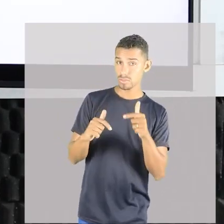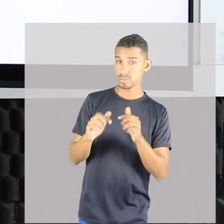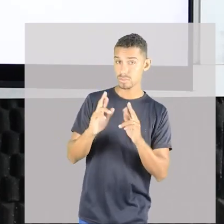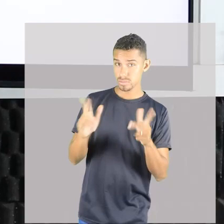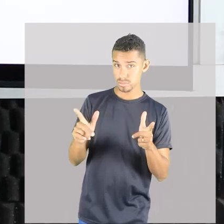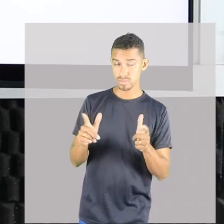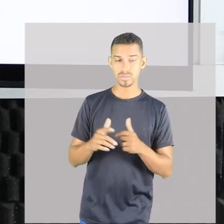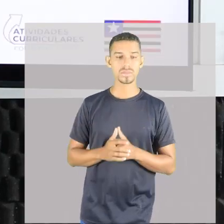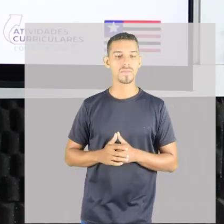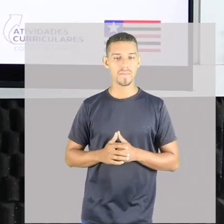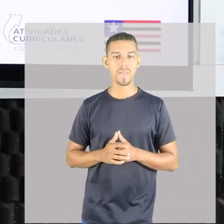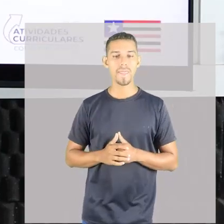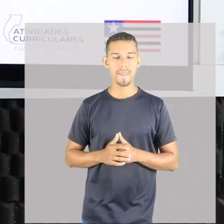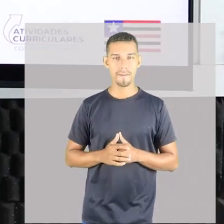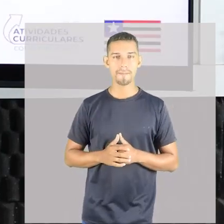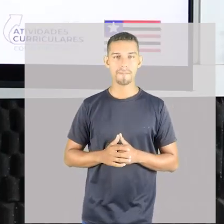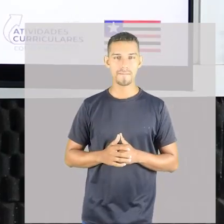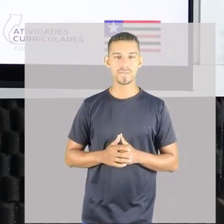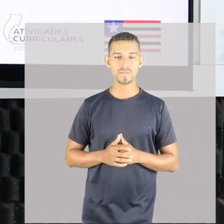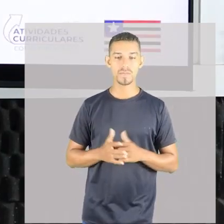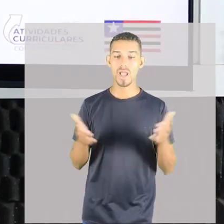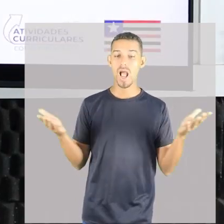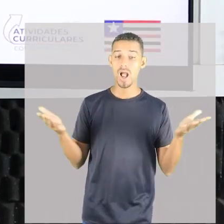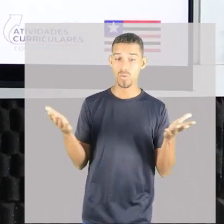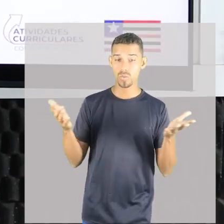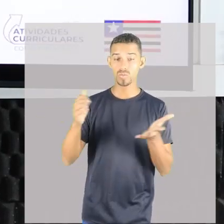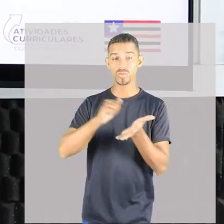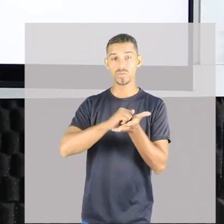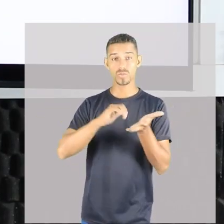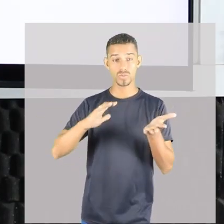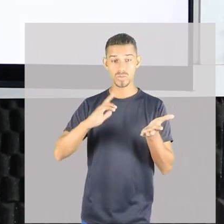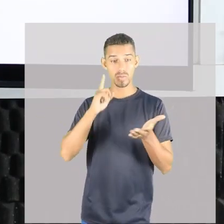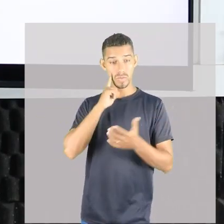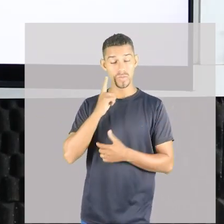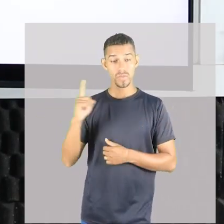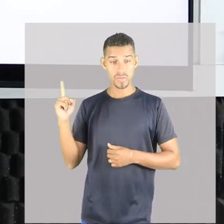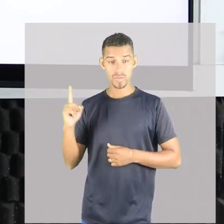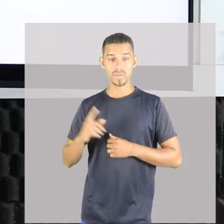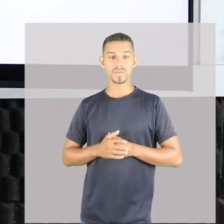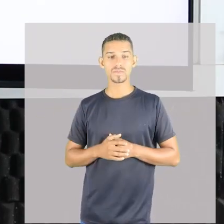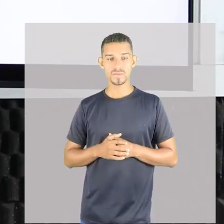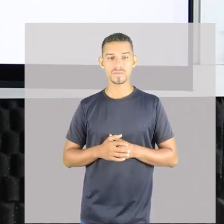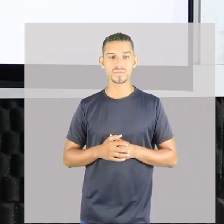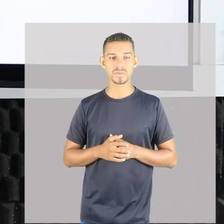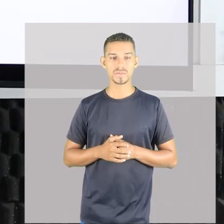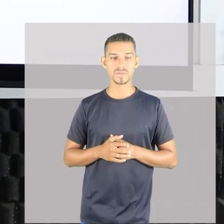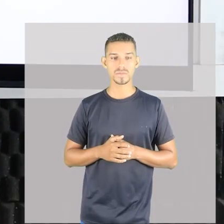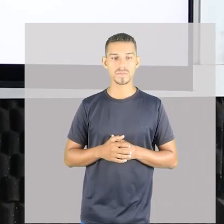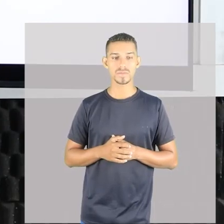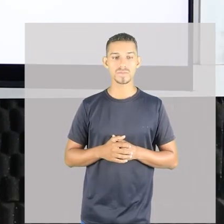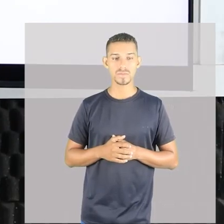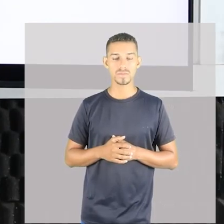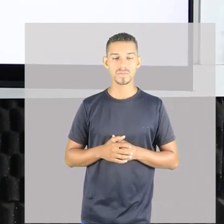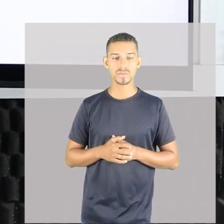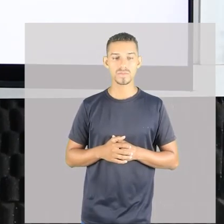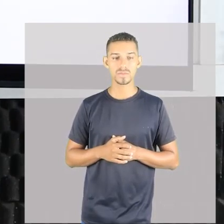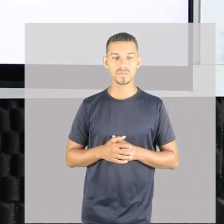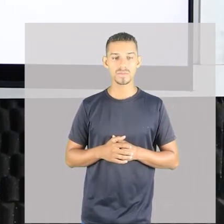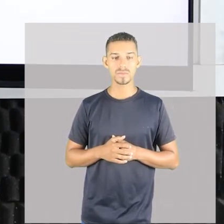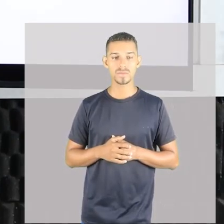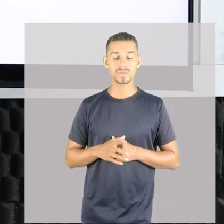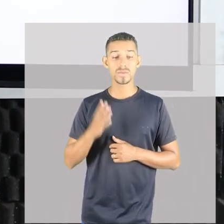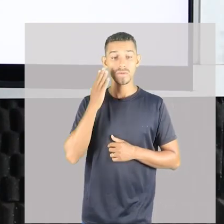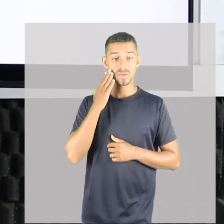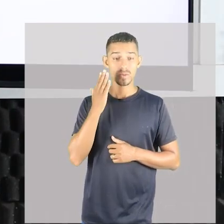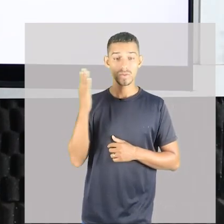diferenciado. Bom, vamos então para o nosso exercício. A Fundação Getúlio Vargas, São Paulo, 2011, com a